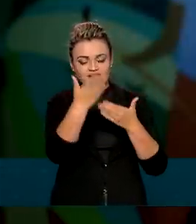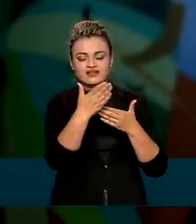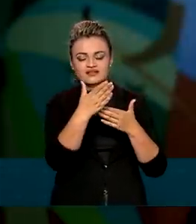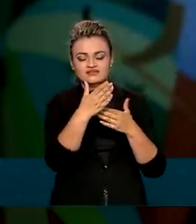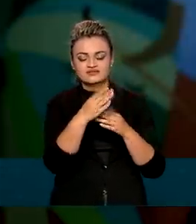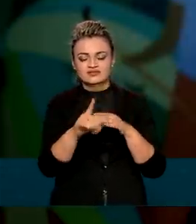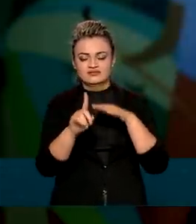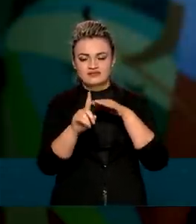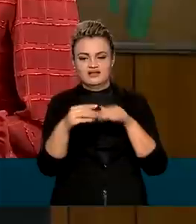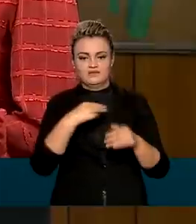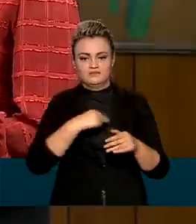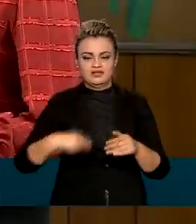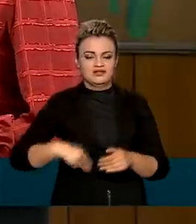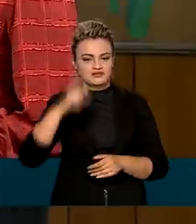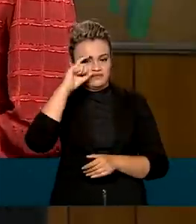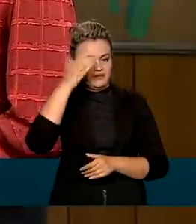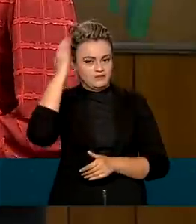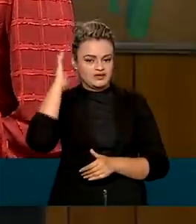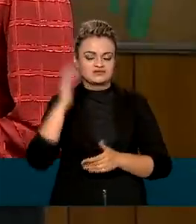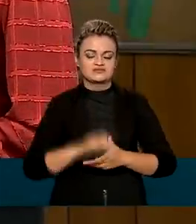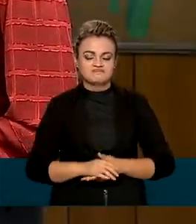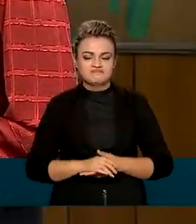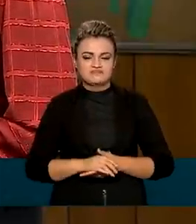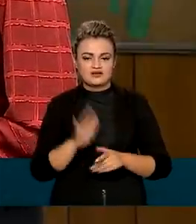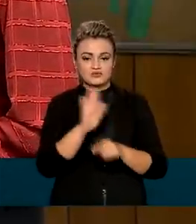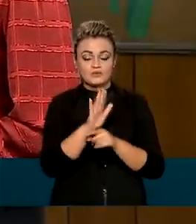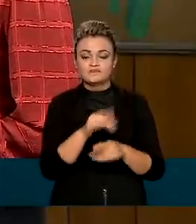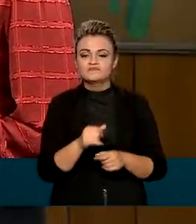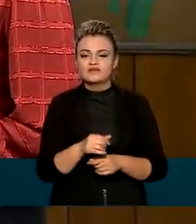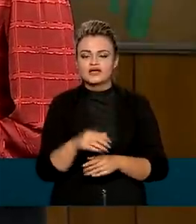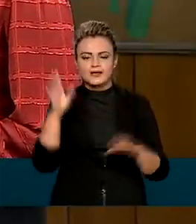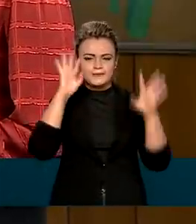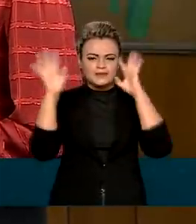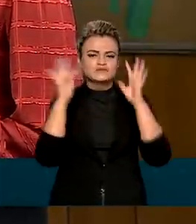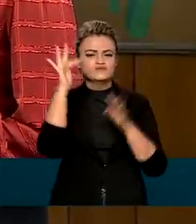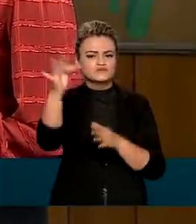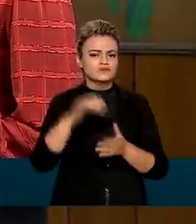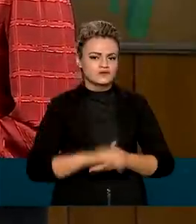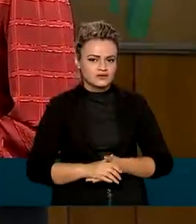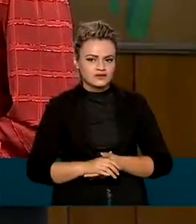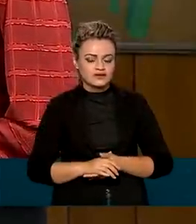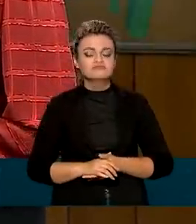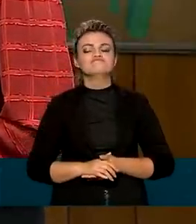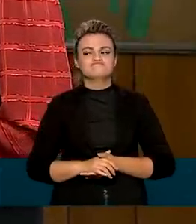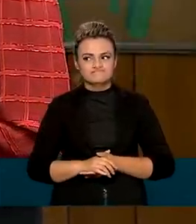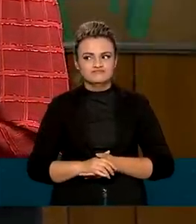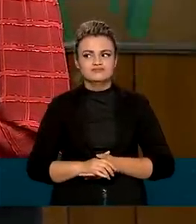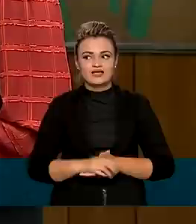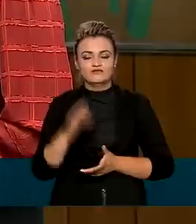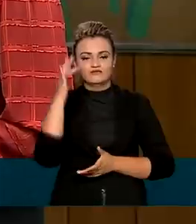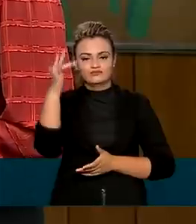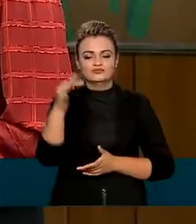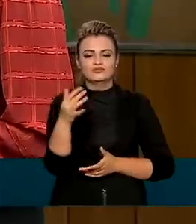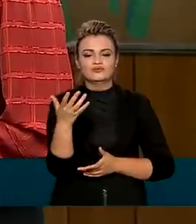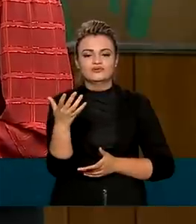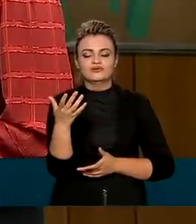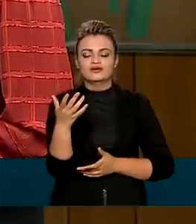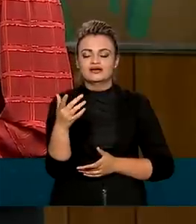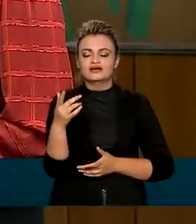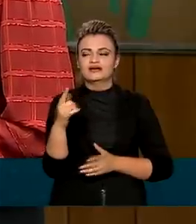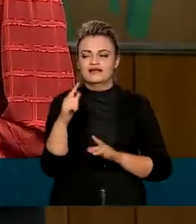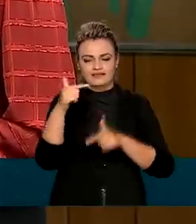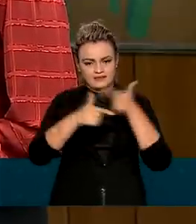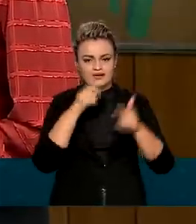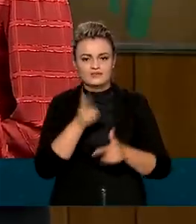frente o nosso Ministro Paulo Guedes e planos para o futuro Presidente o plano é continuar trabalhando temos